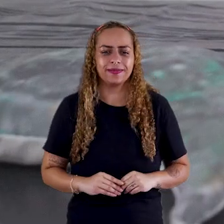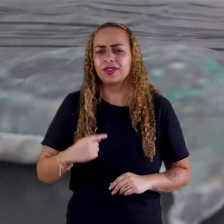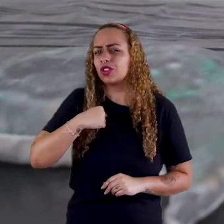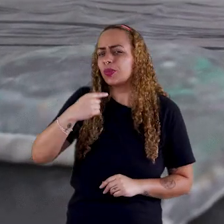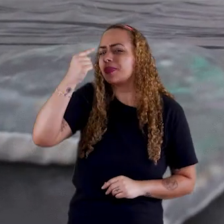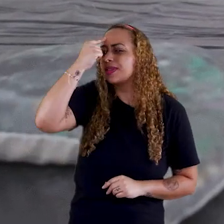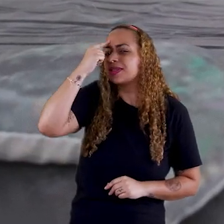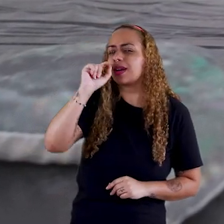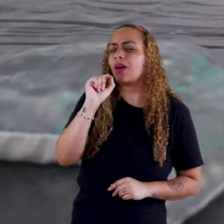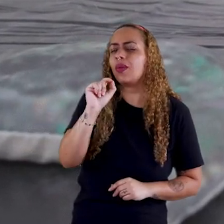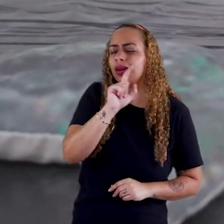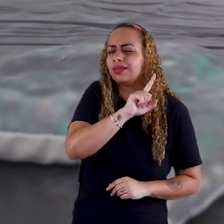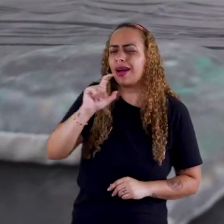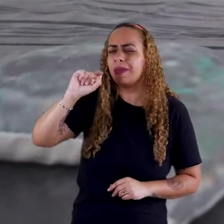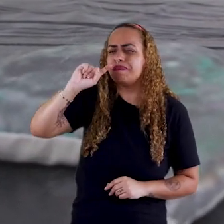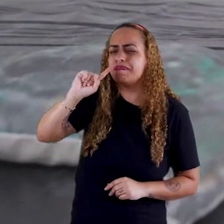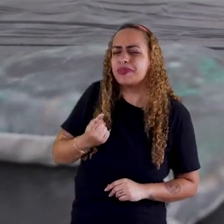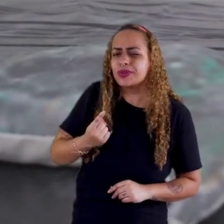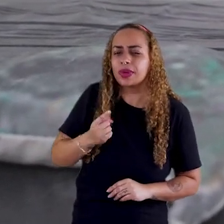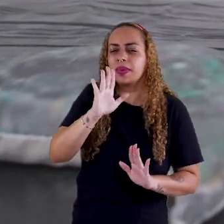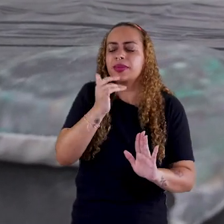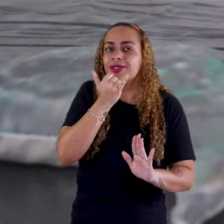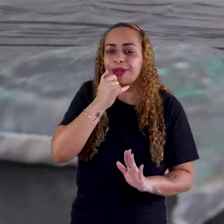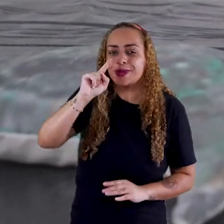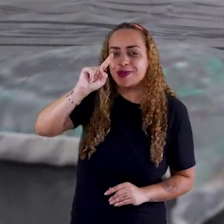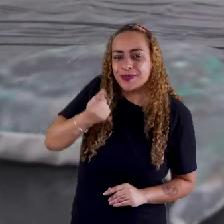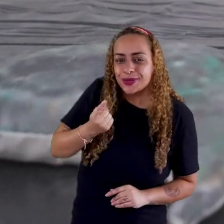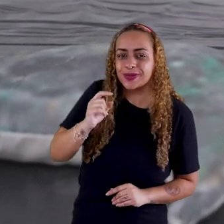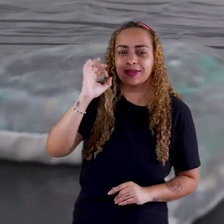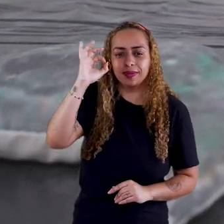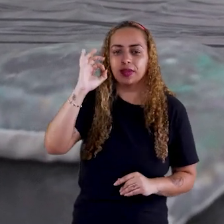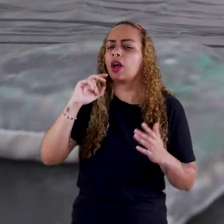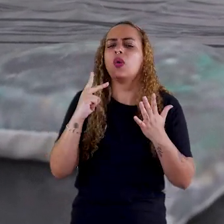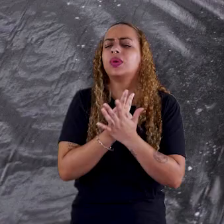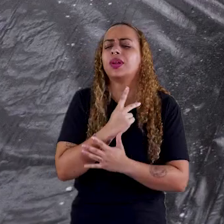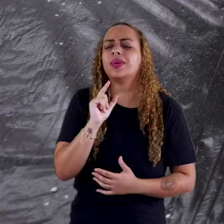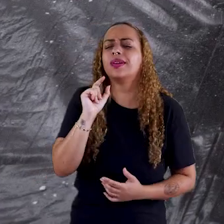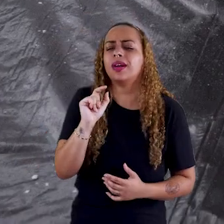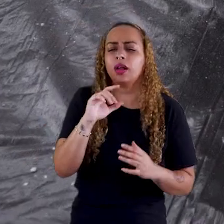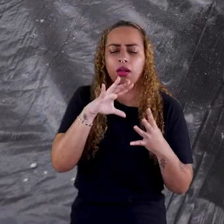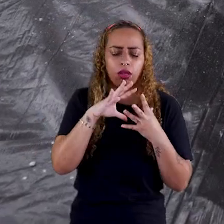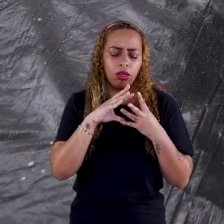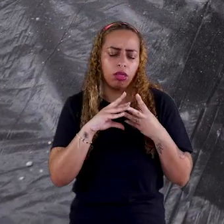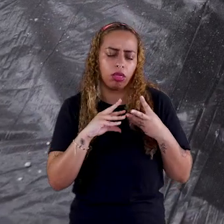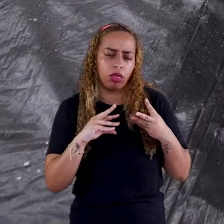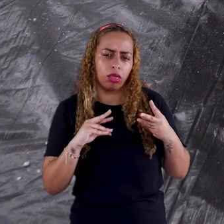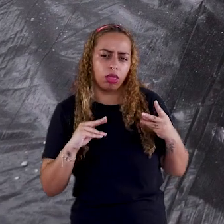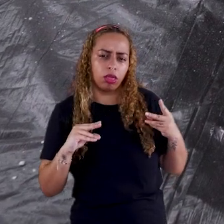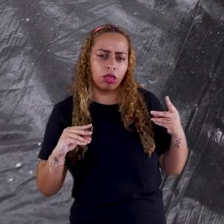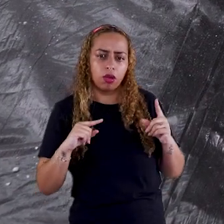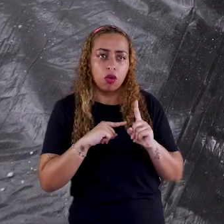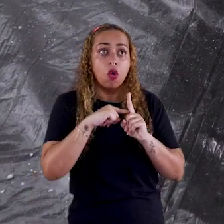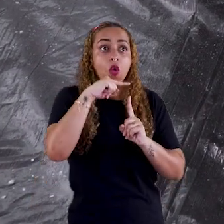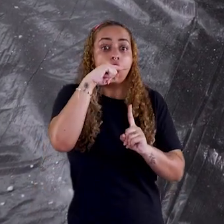Pensando que Mil Grau é o acontecimento em que tudo se transforma, né, tudo se derrete, fico pensando,